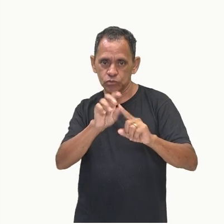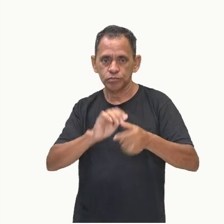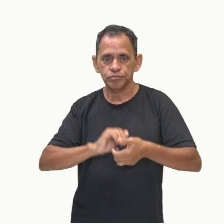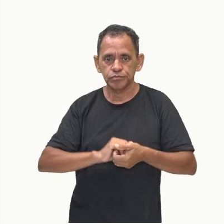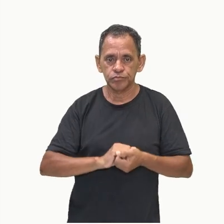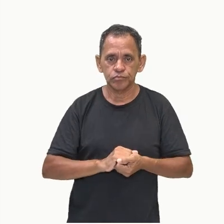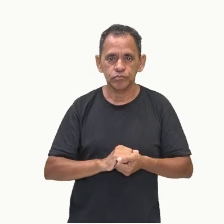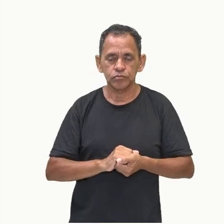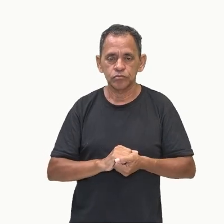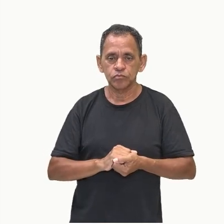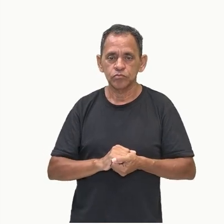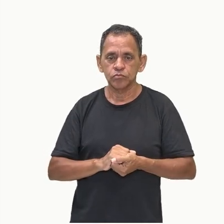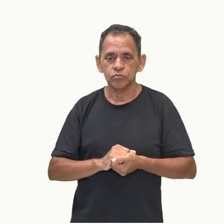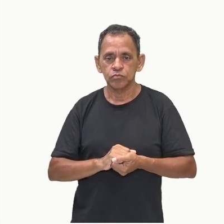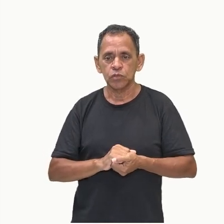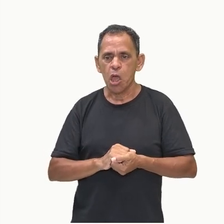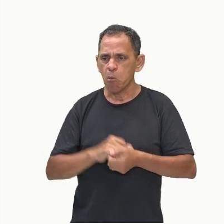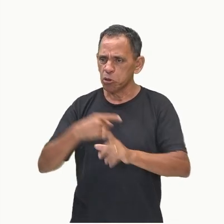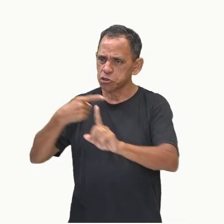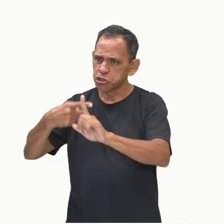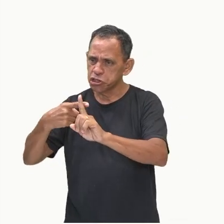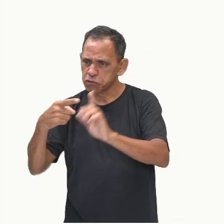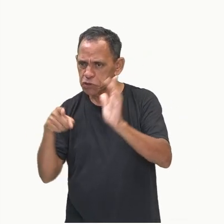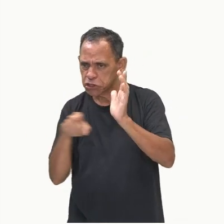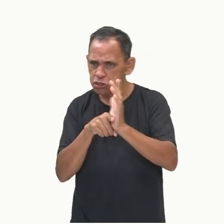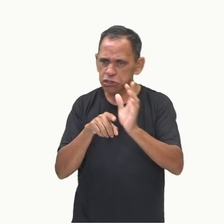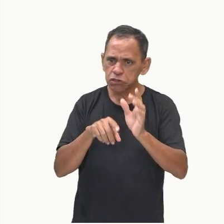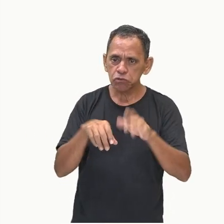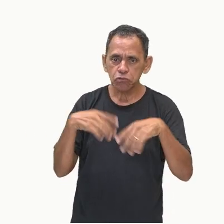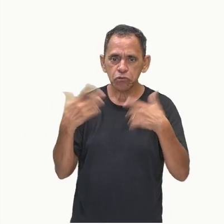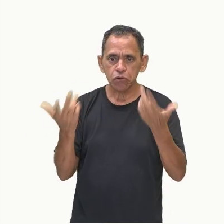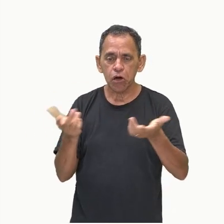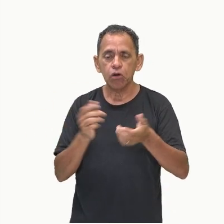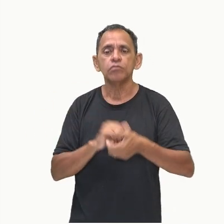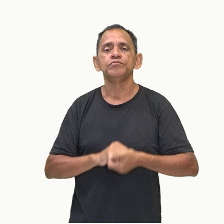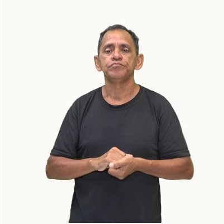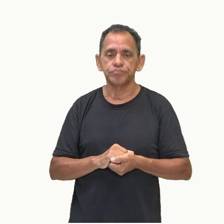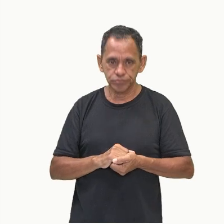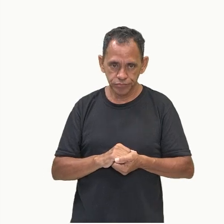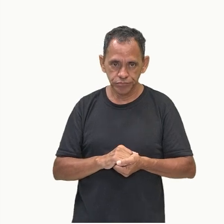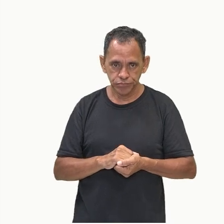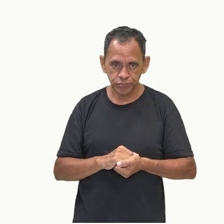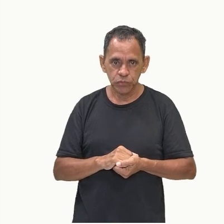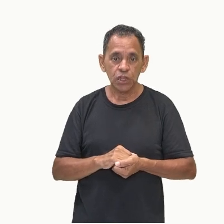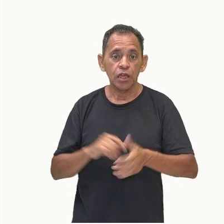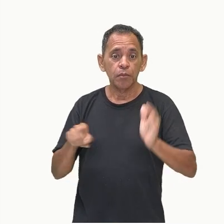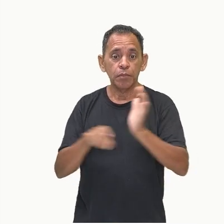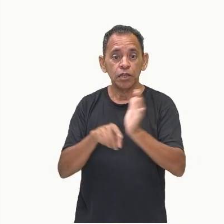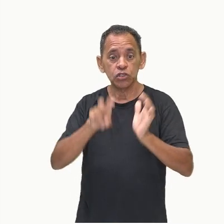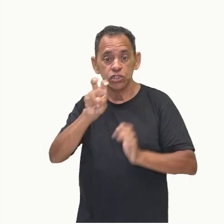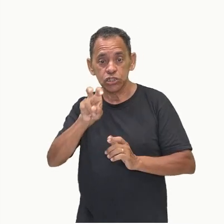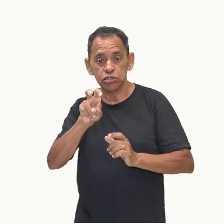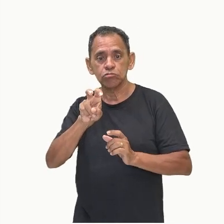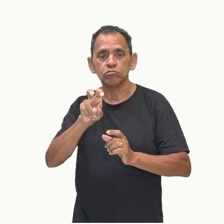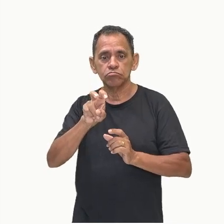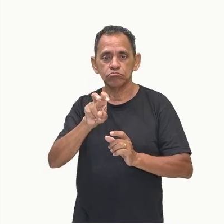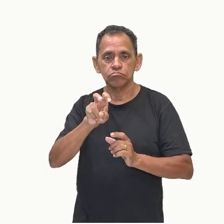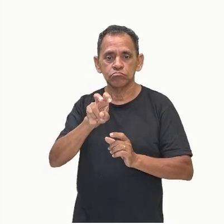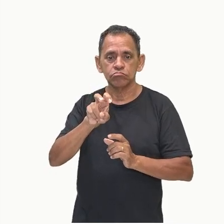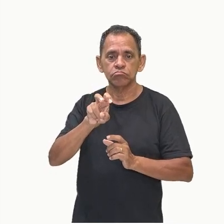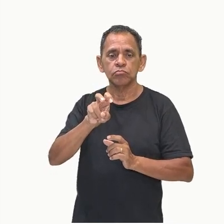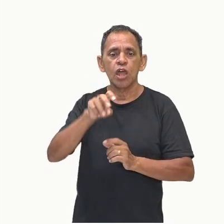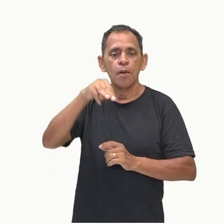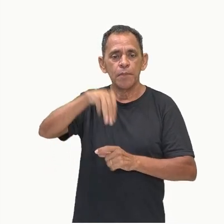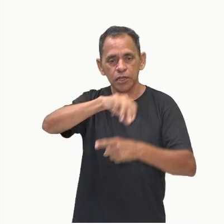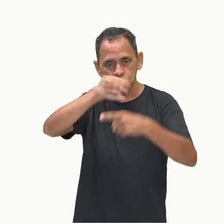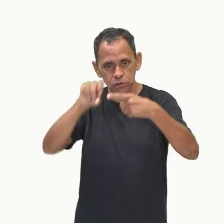ou negativo ah Professor tem um negativo na frente dele então -5 m/s se é negativo é